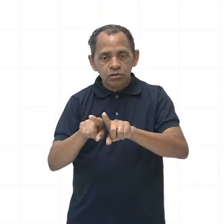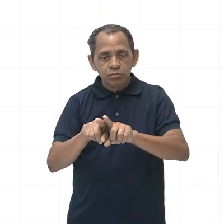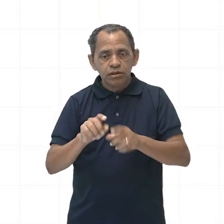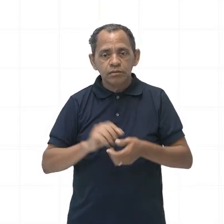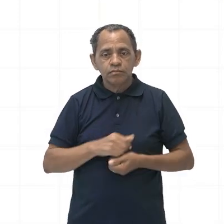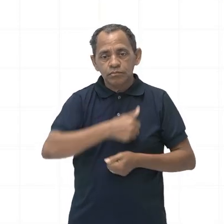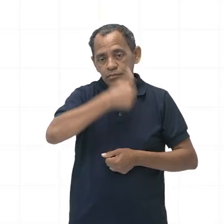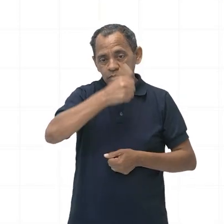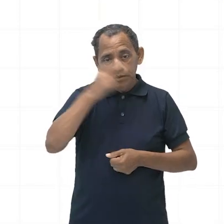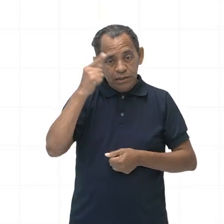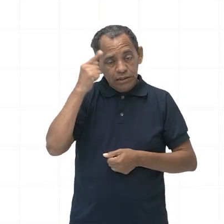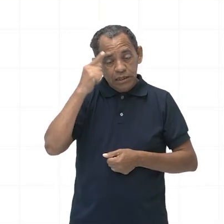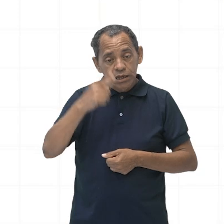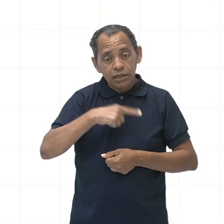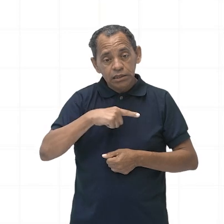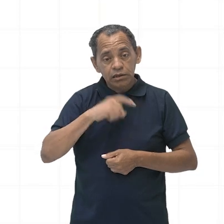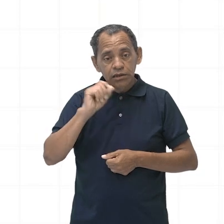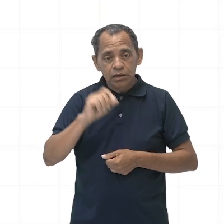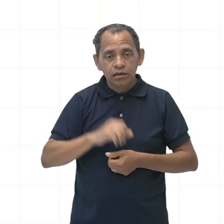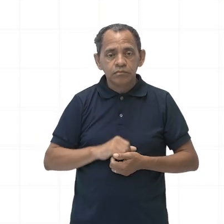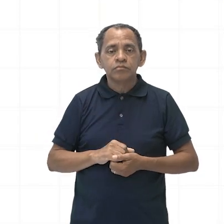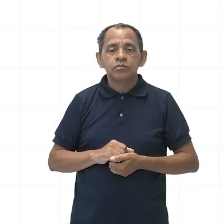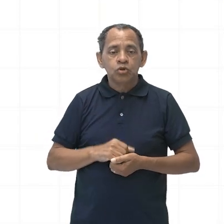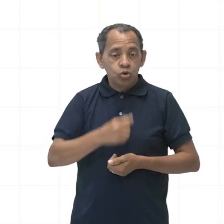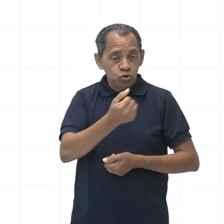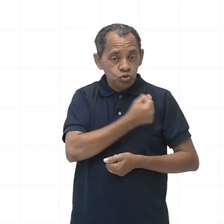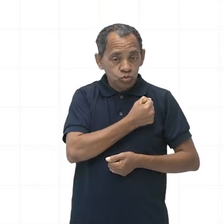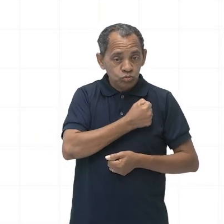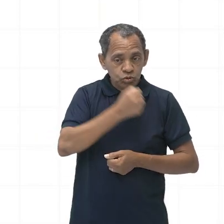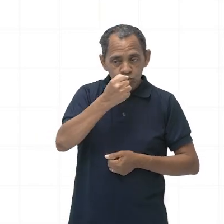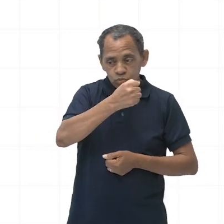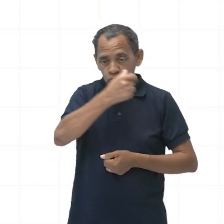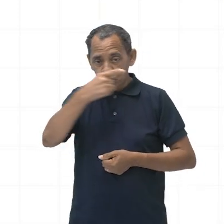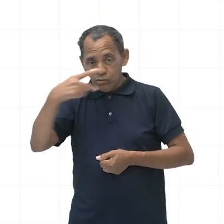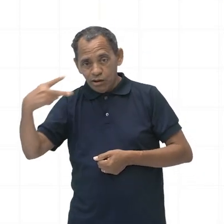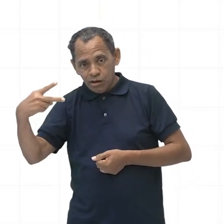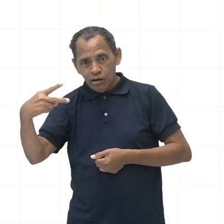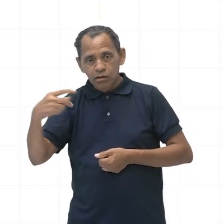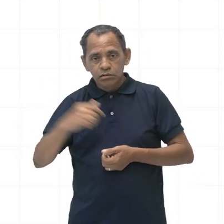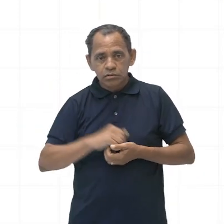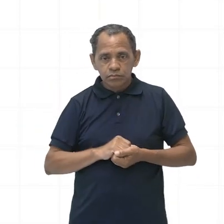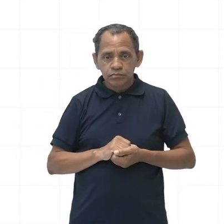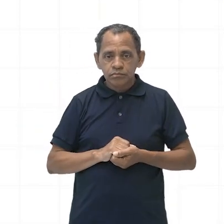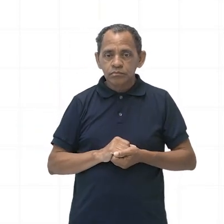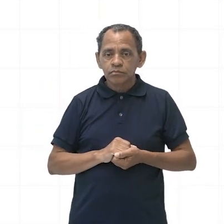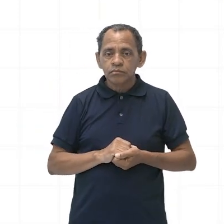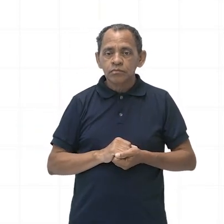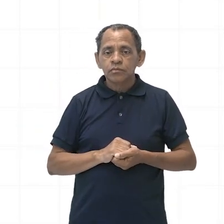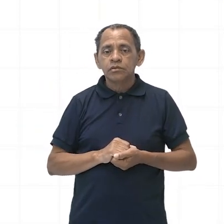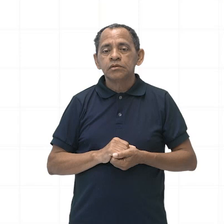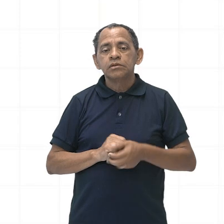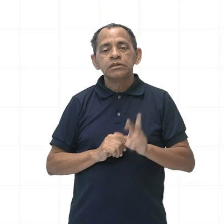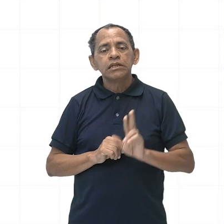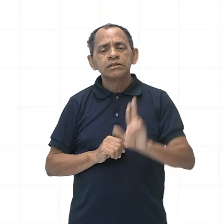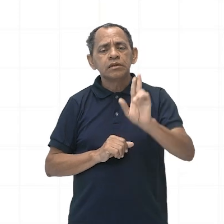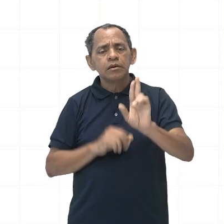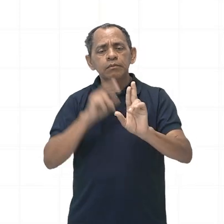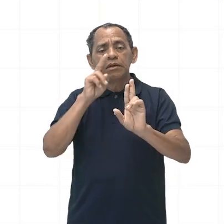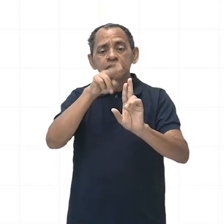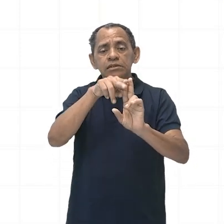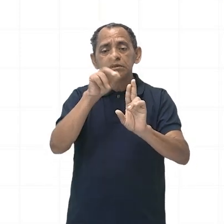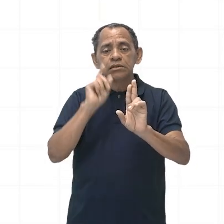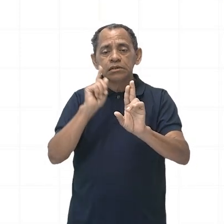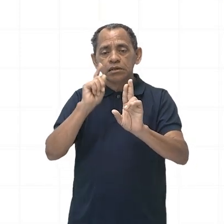primeira ideia que eu tenho que ter é que os números vão aumentando nesse sentido. Nessa representação, nós temos